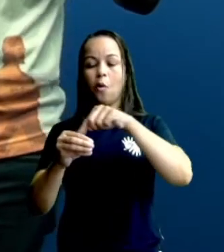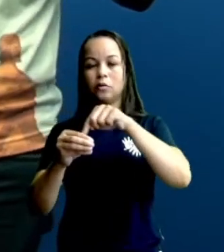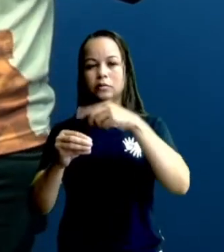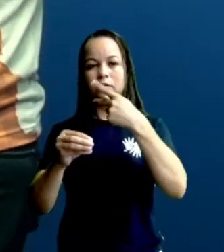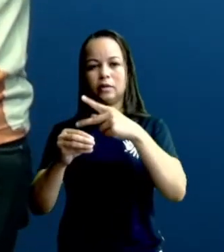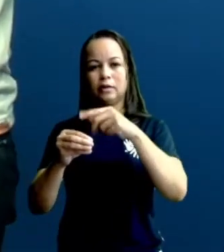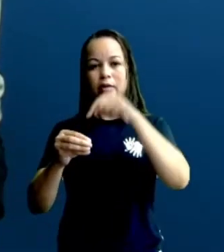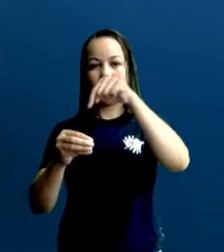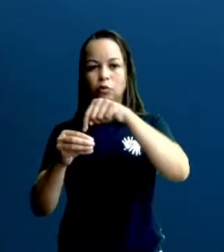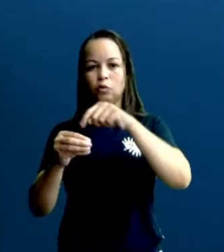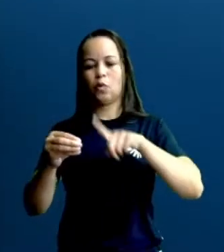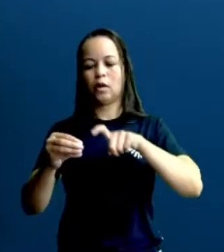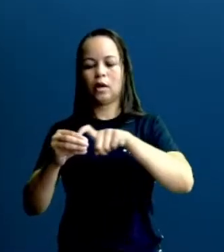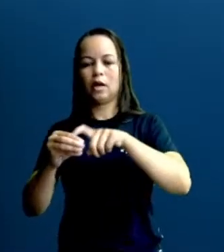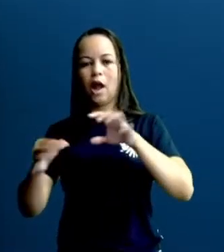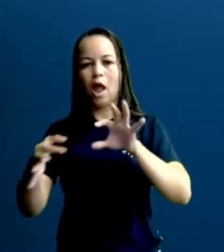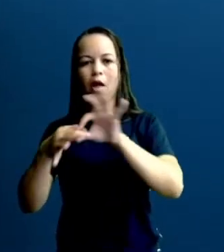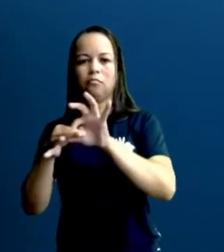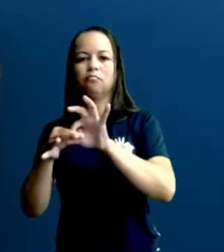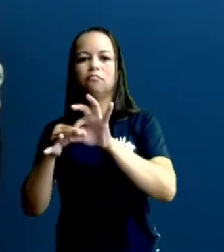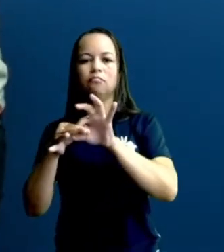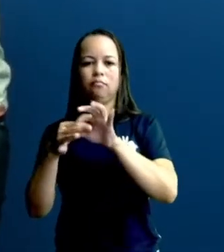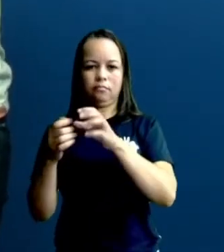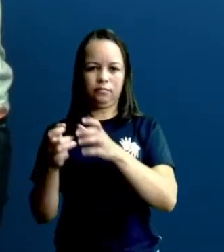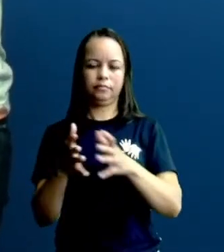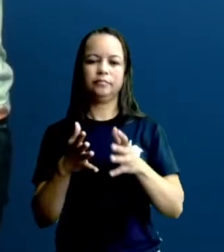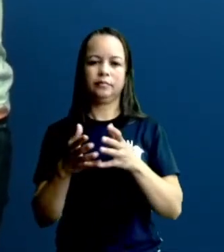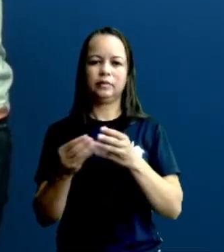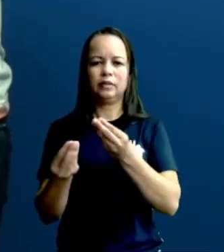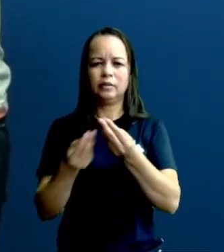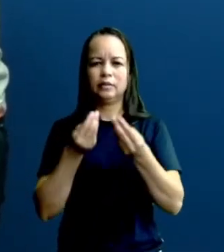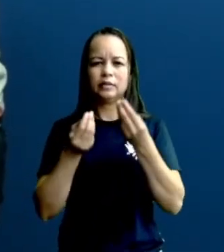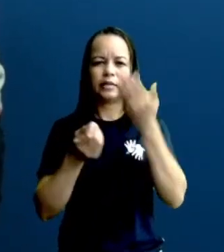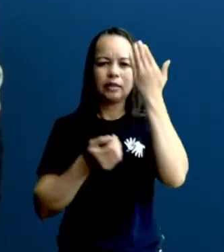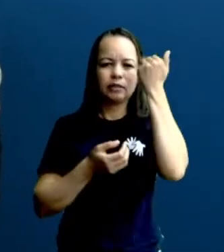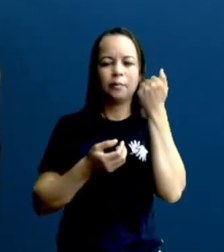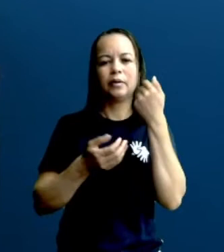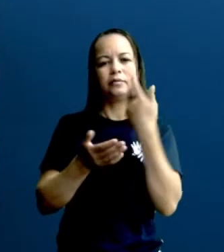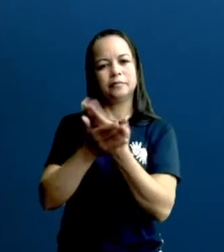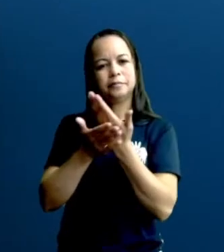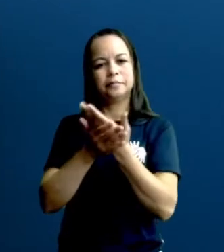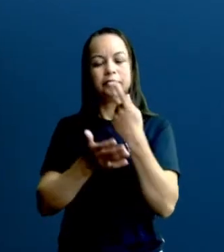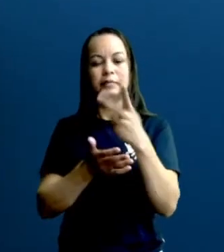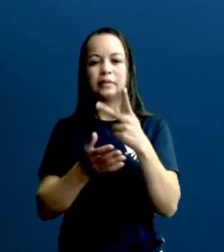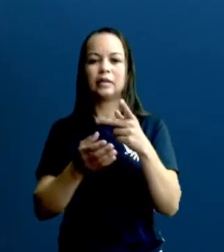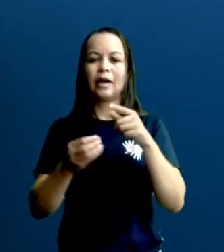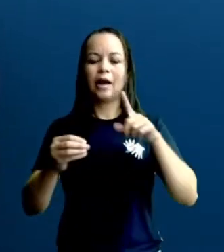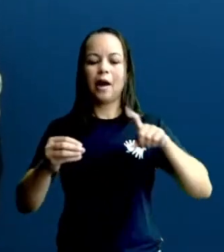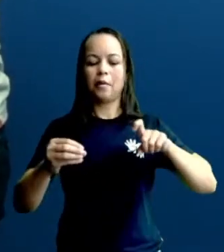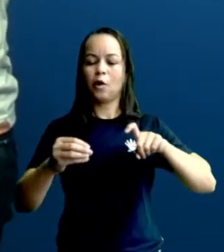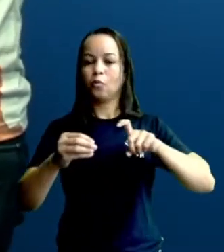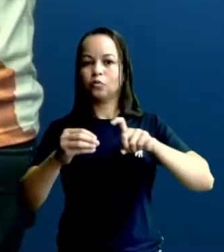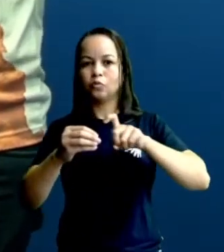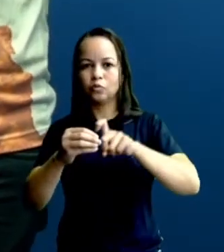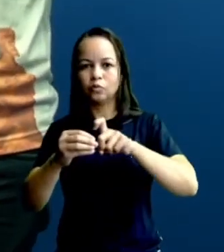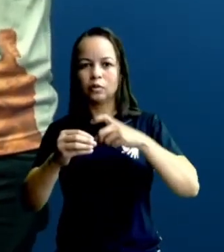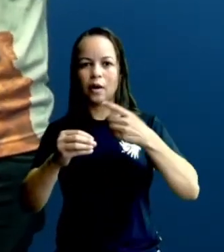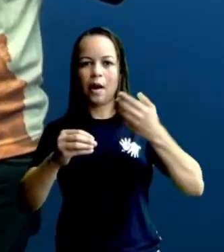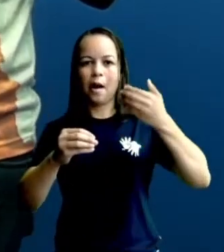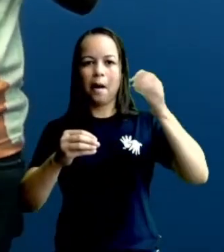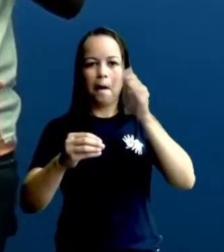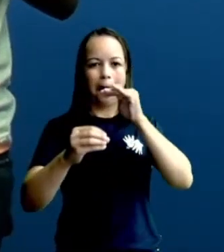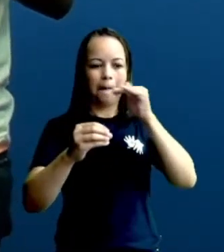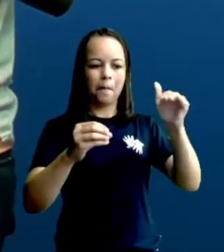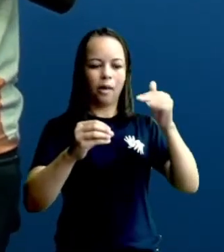óvulo. Então quem correu para você chegar aqui hoje e estar vendo essa aula, foi metade de você que correu em um